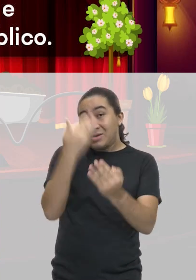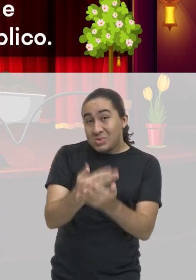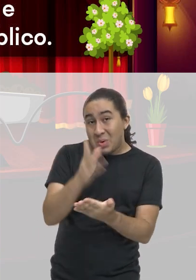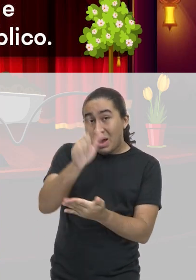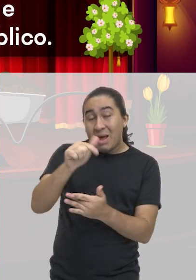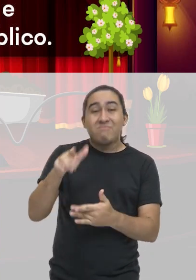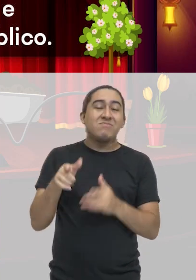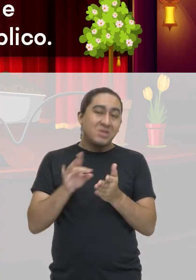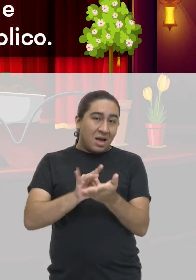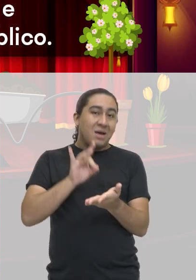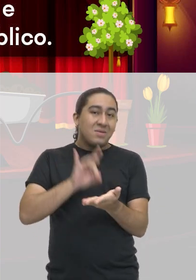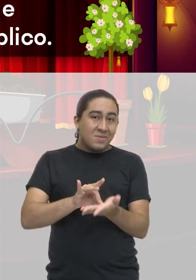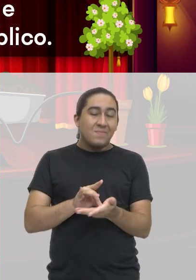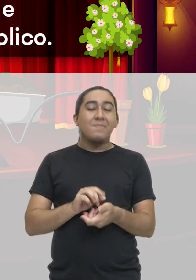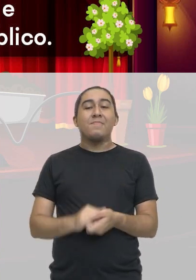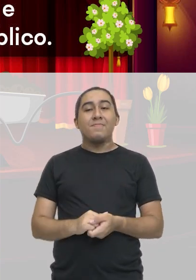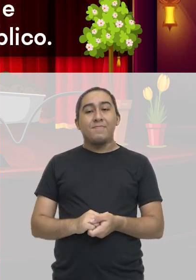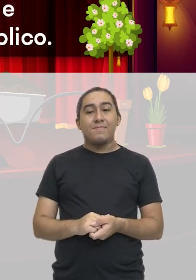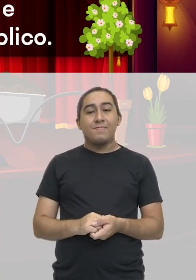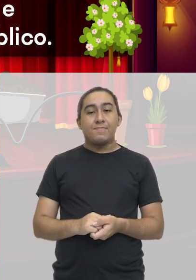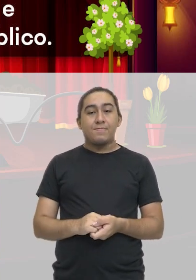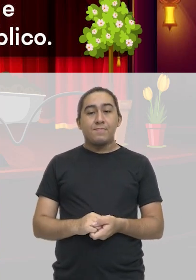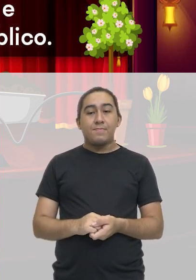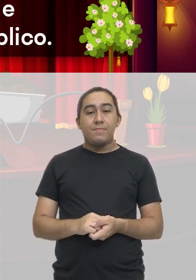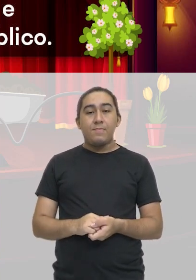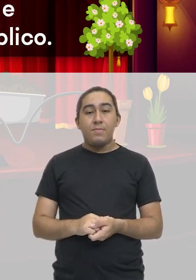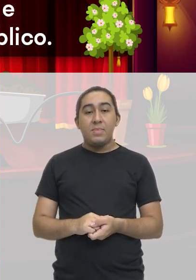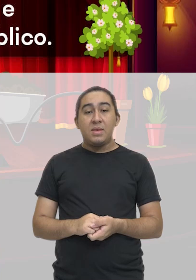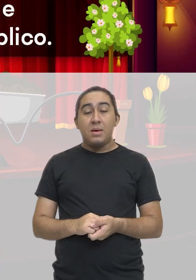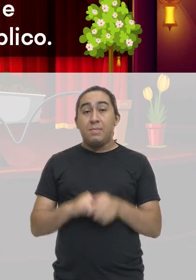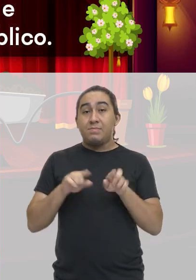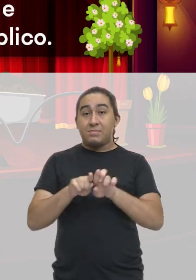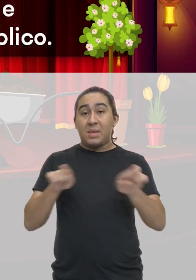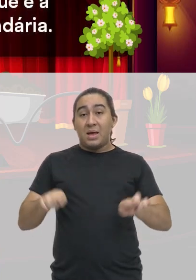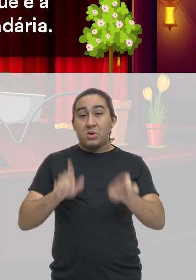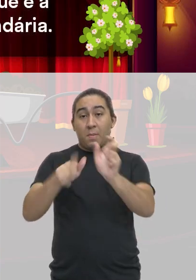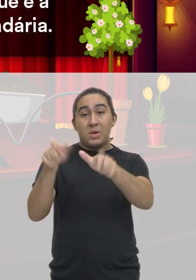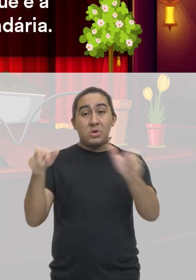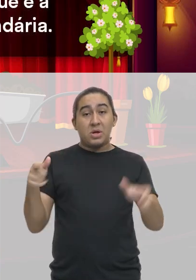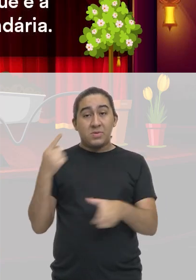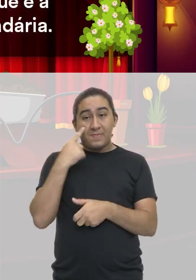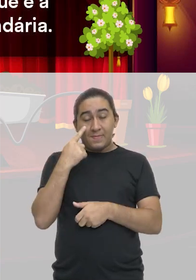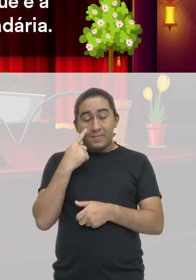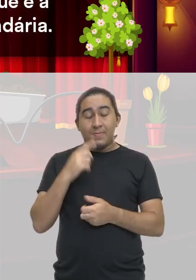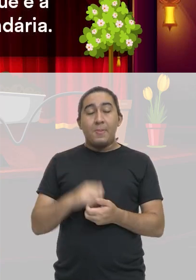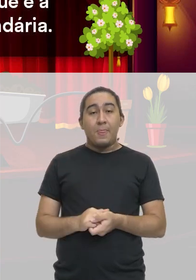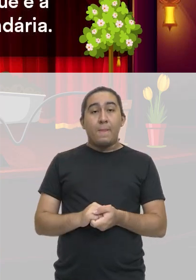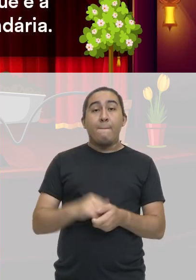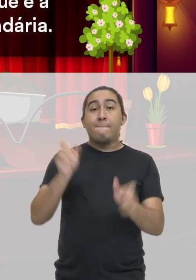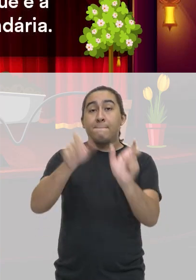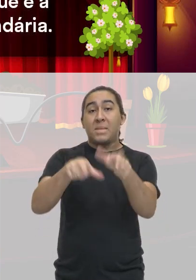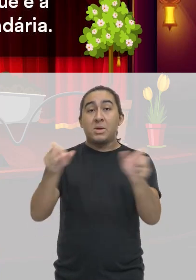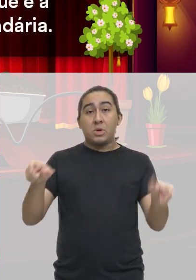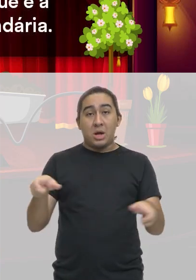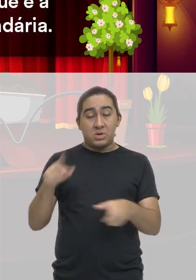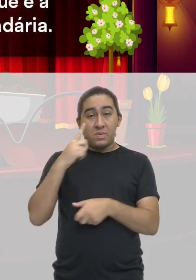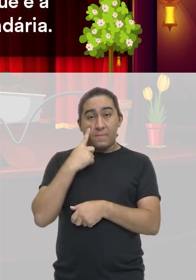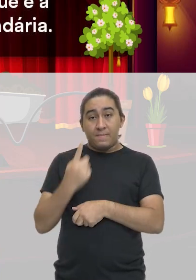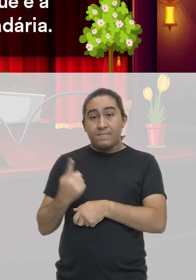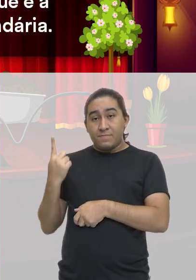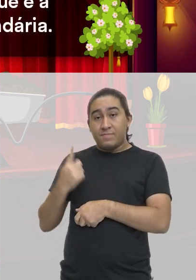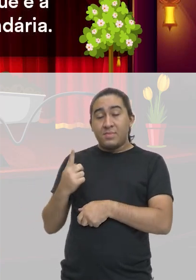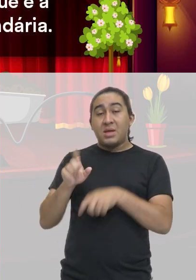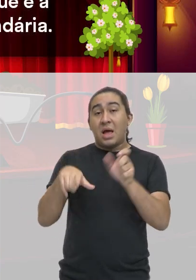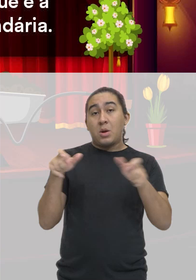aquele personagem mesmo, certo? Mas e o personagem? Vamos ver? Então, o personagem, cada uma das